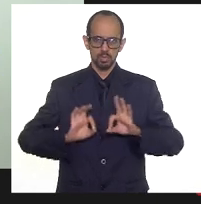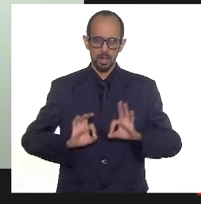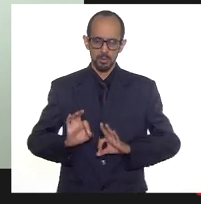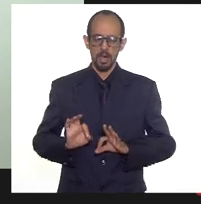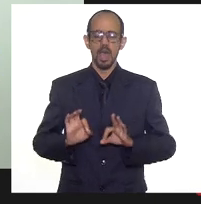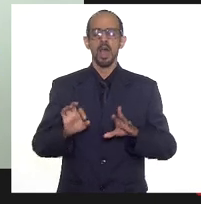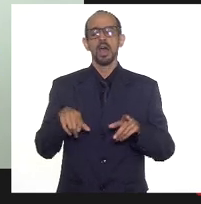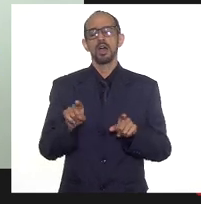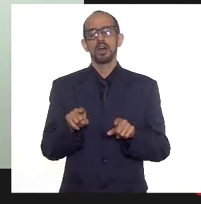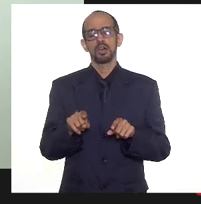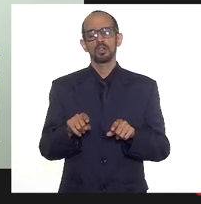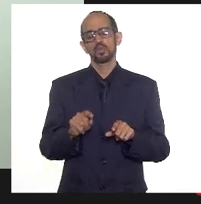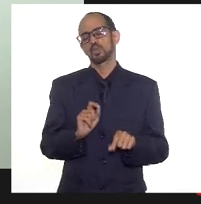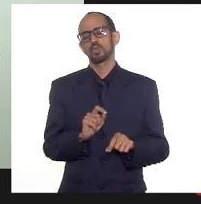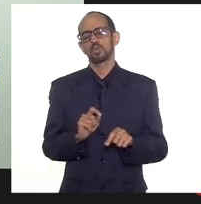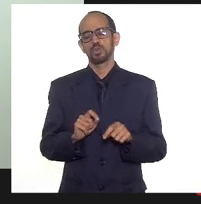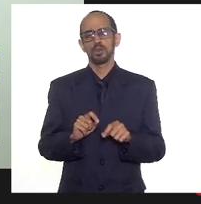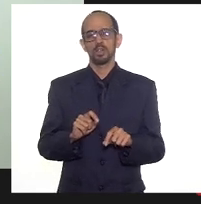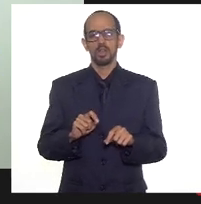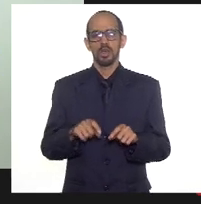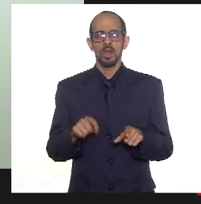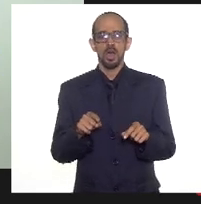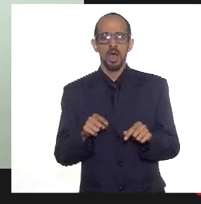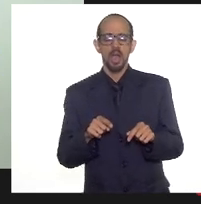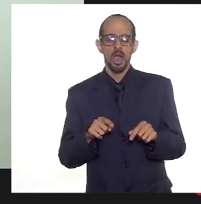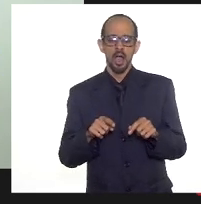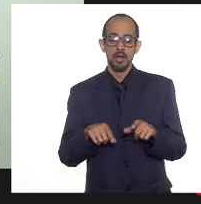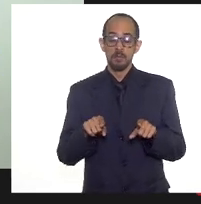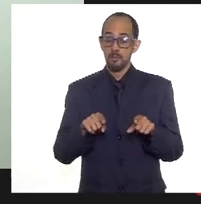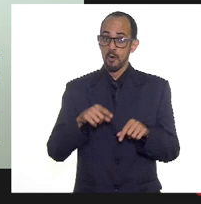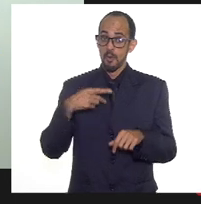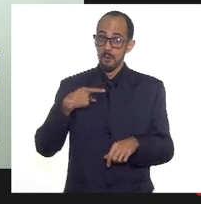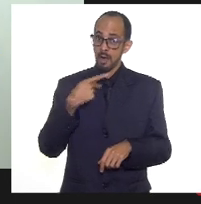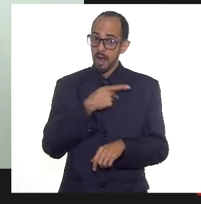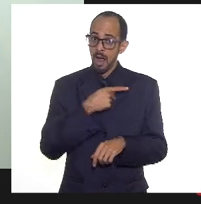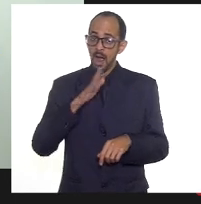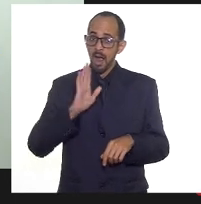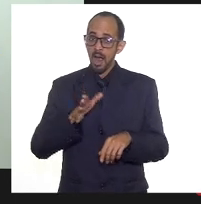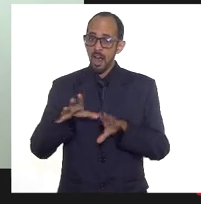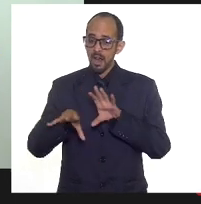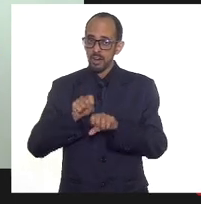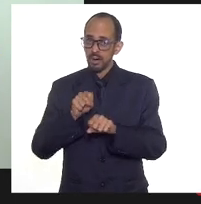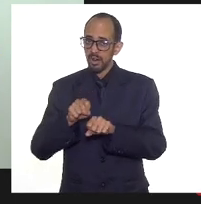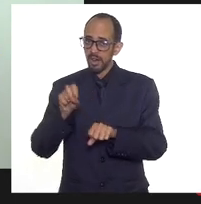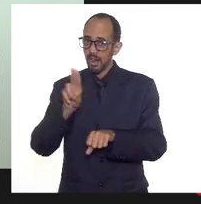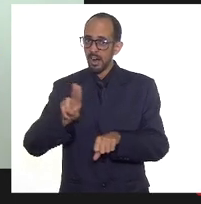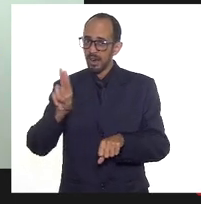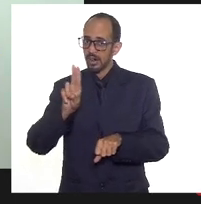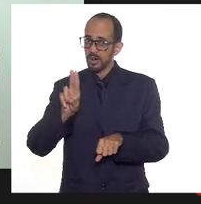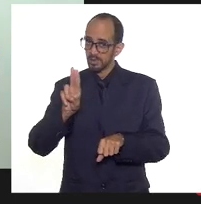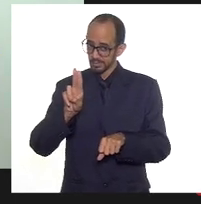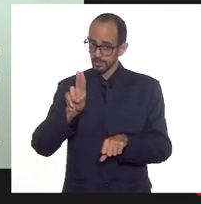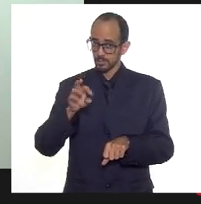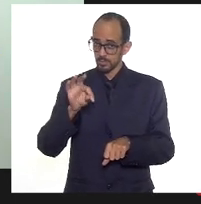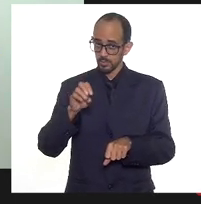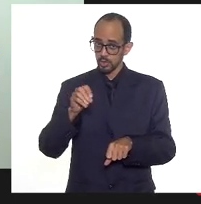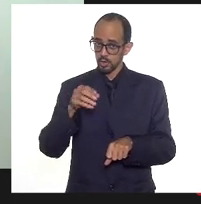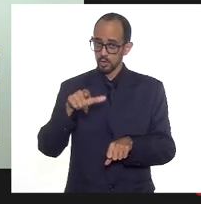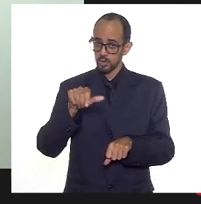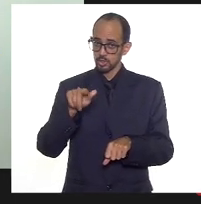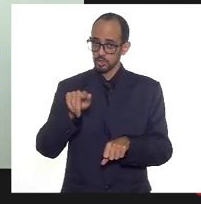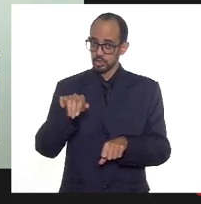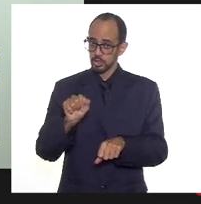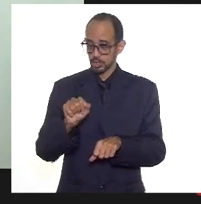até por aqueles bispos e pastores que são formados em teologia, que têm a formação